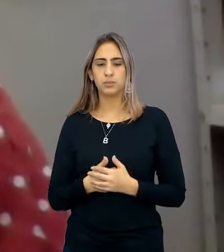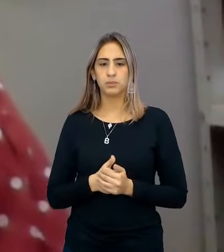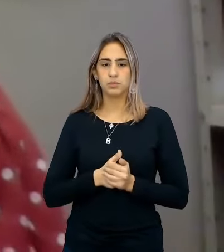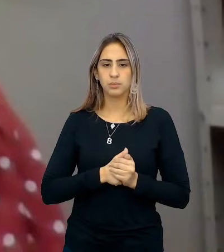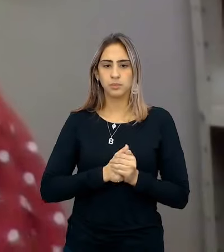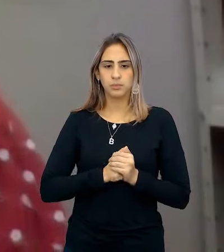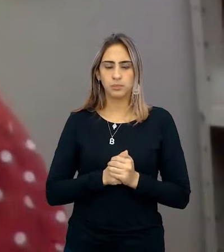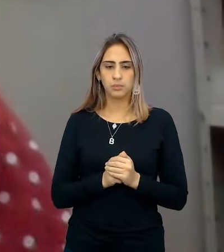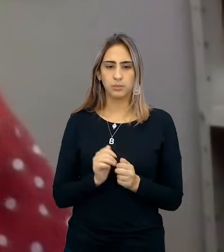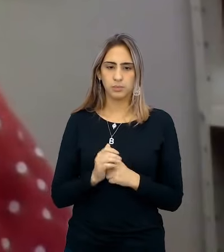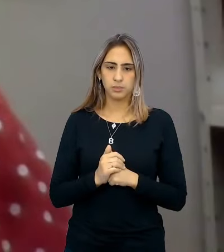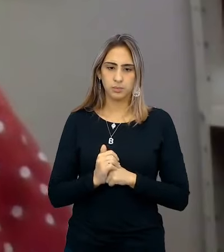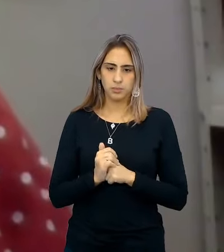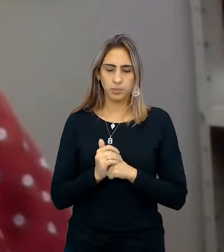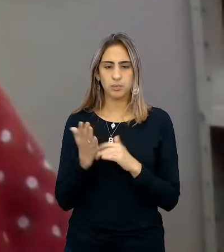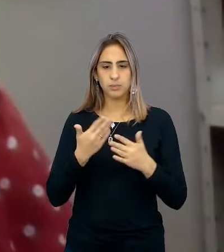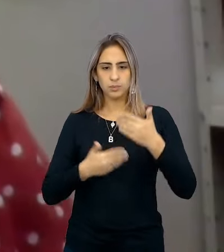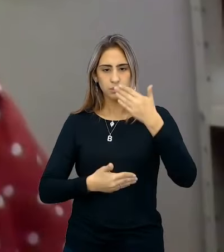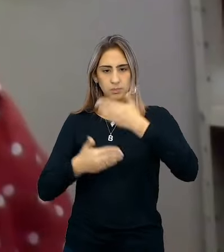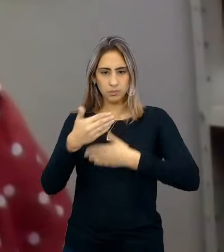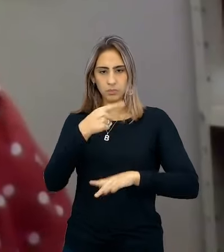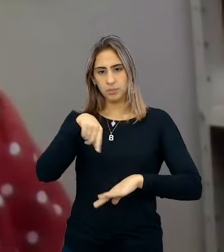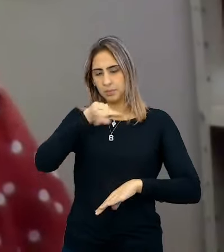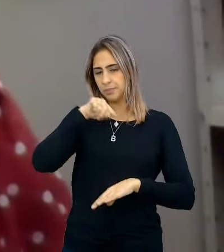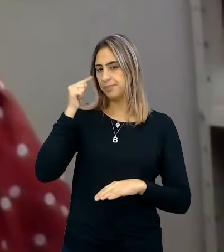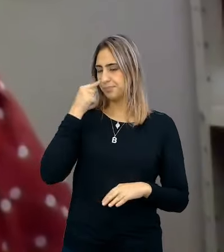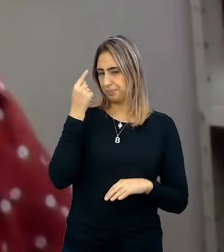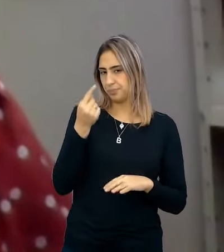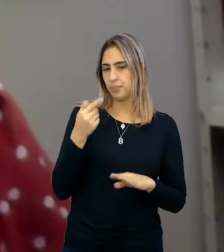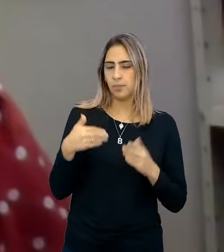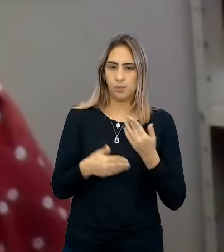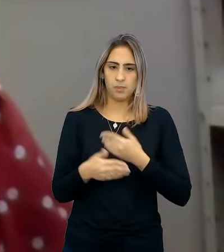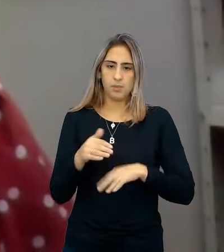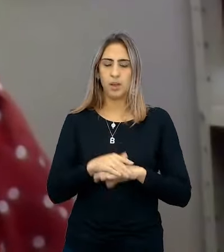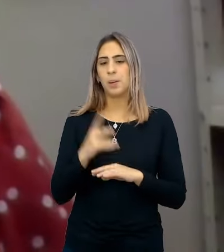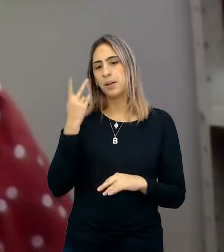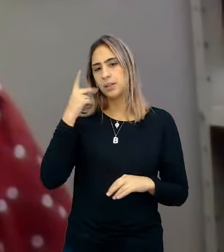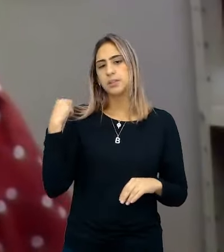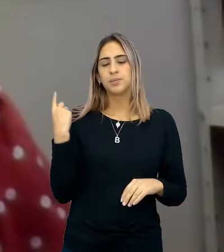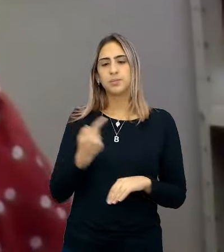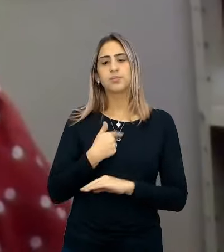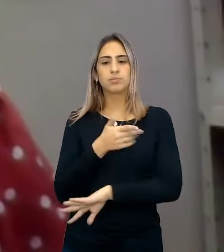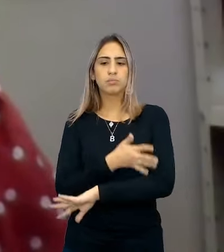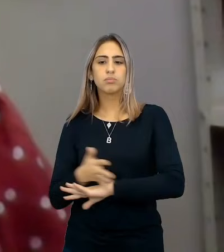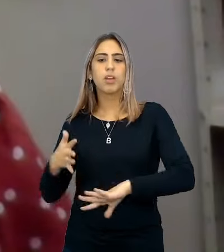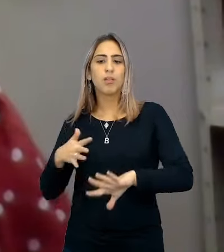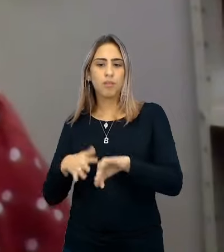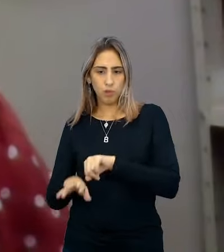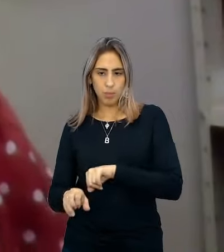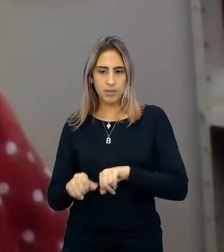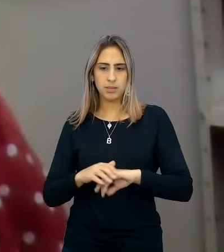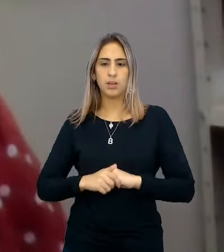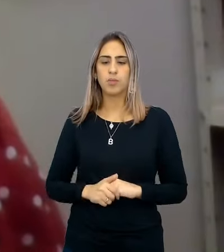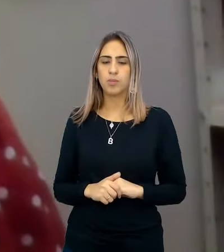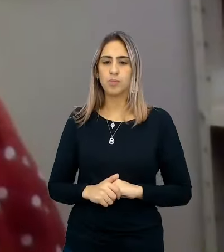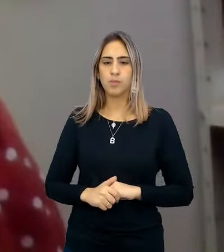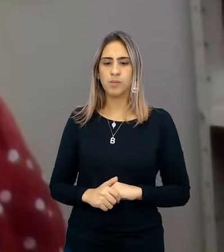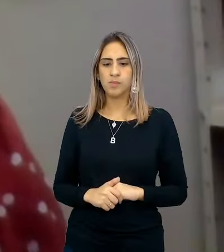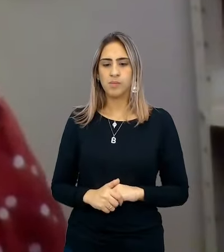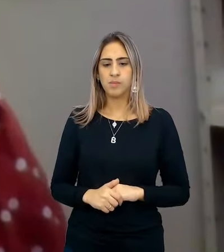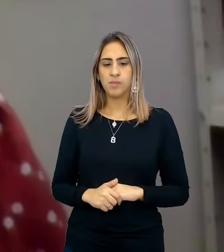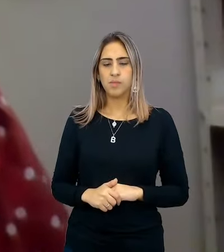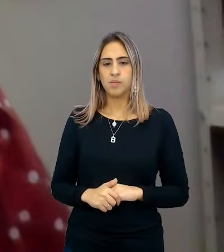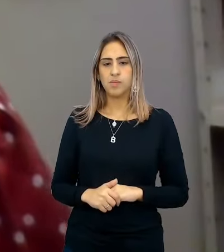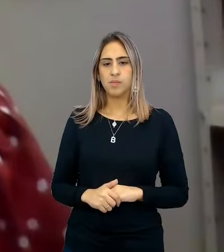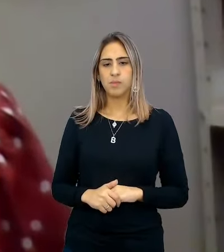Agora eu vou compartilhar com vocês a tela para a gente começar a nossa formação. Fiquem